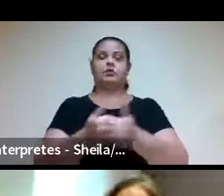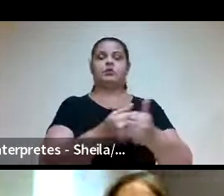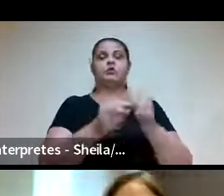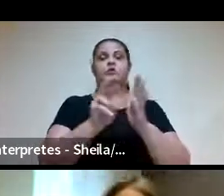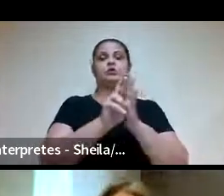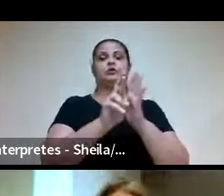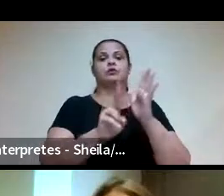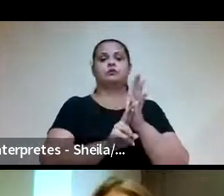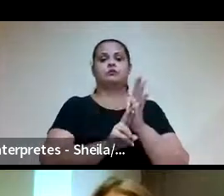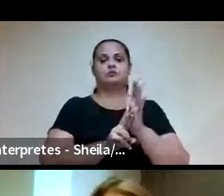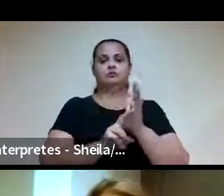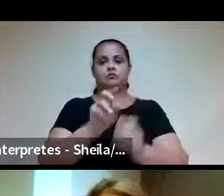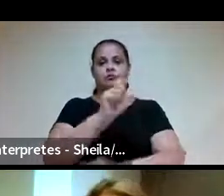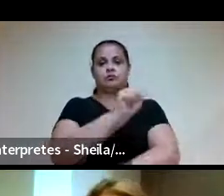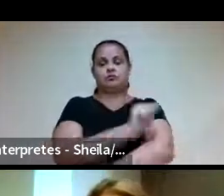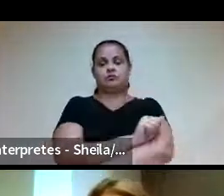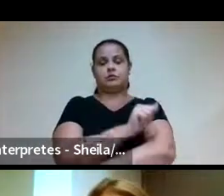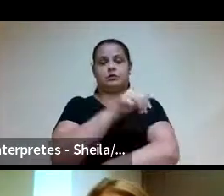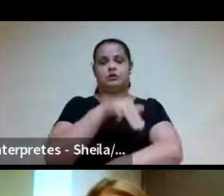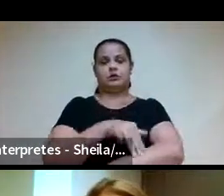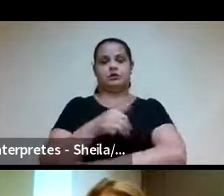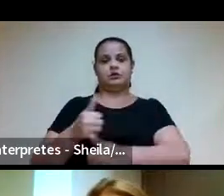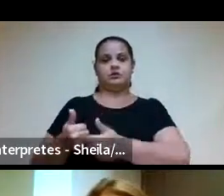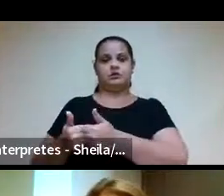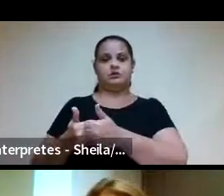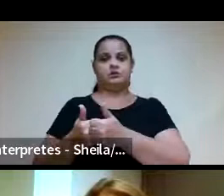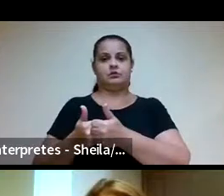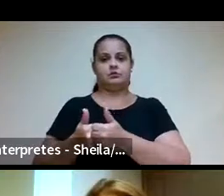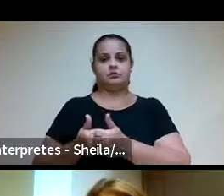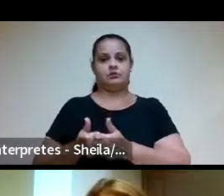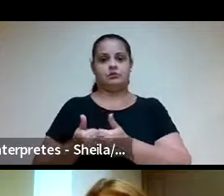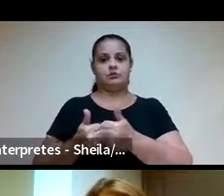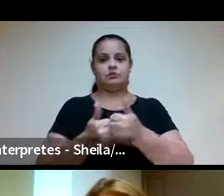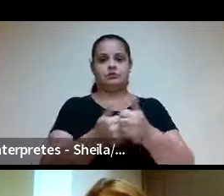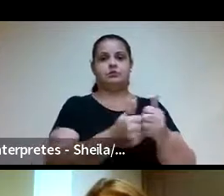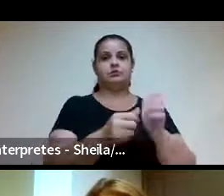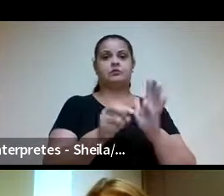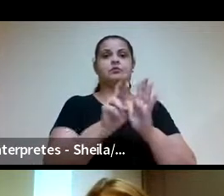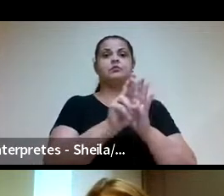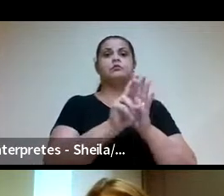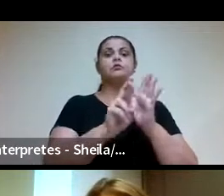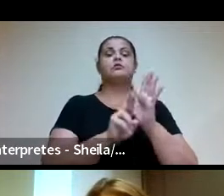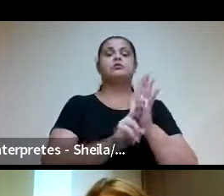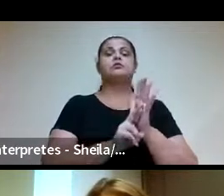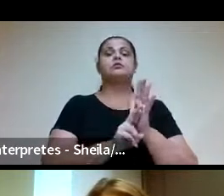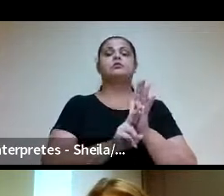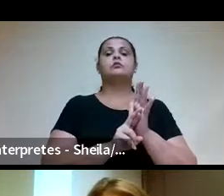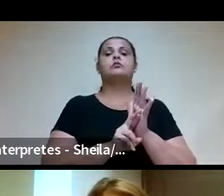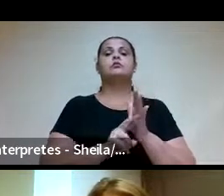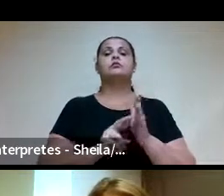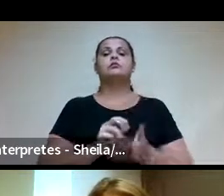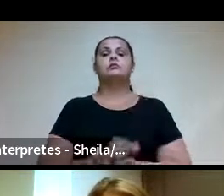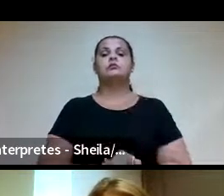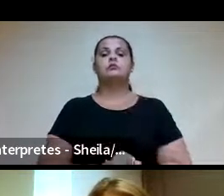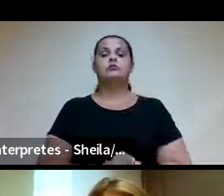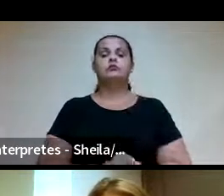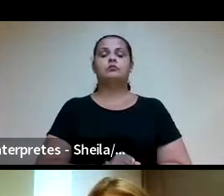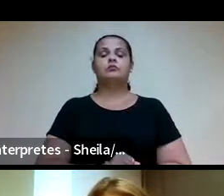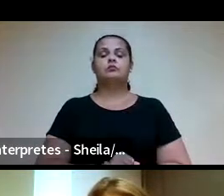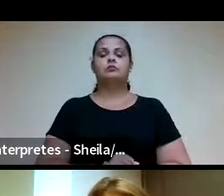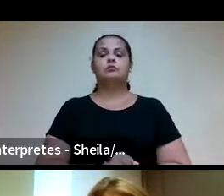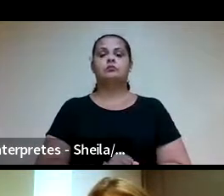excelência. Doutora Adriana? Igualmente, senhor presidente, eu acompanho a relatora, porque a míngua de